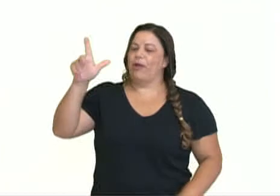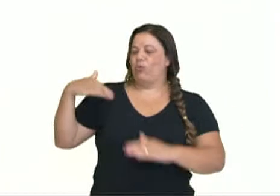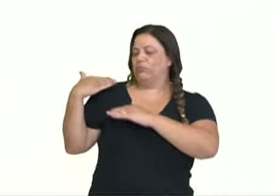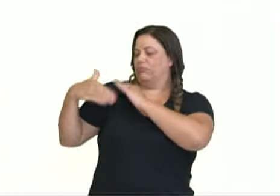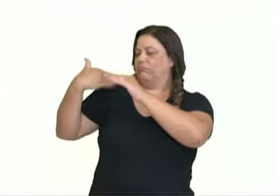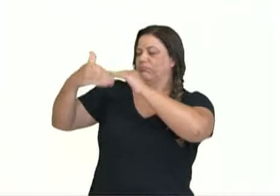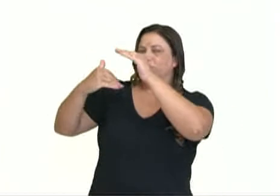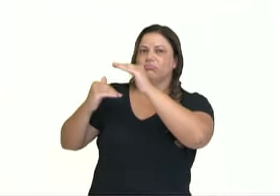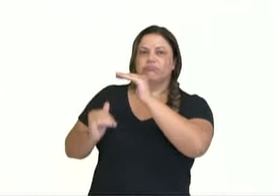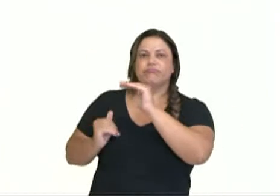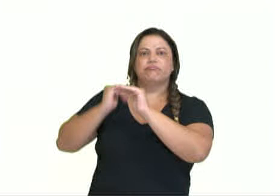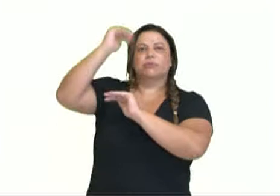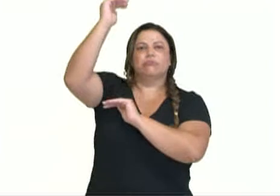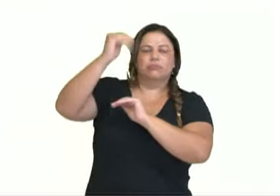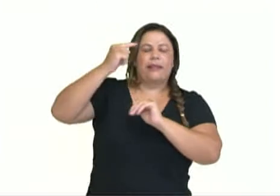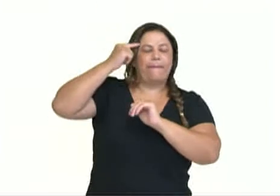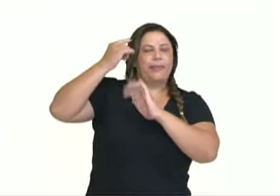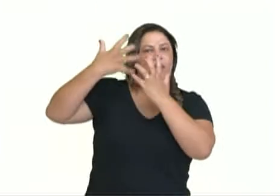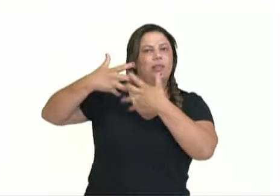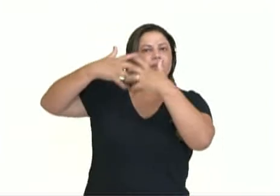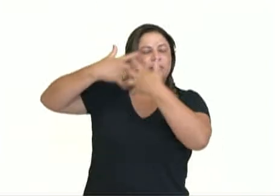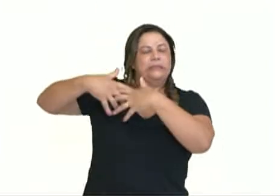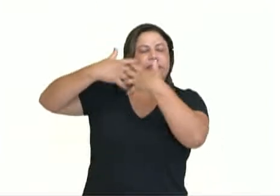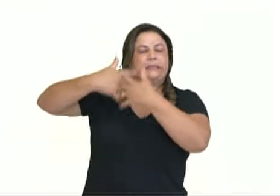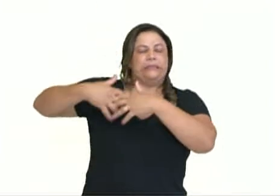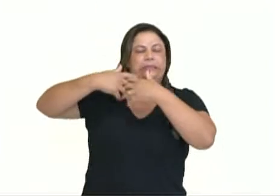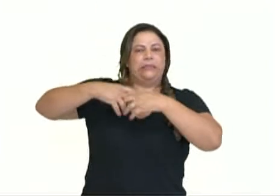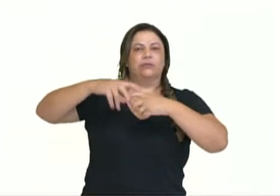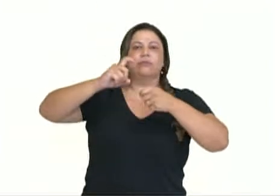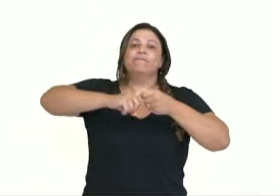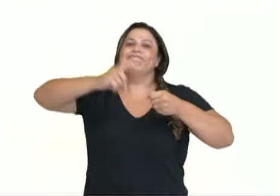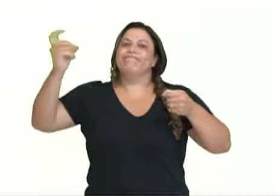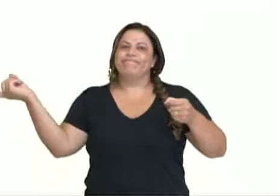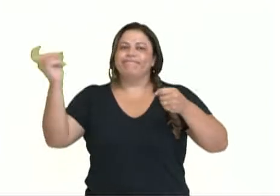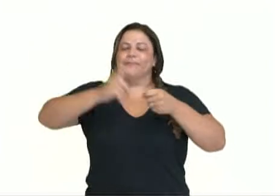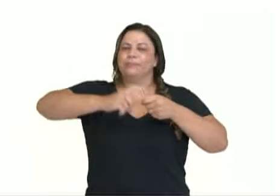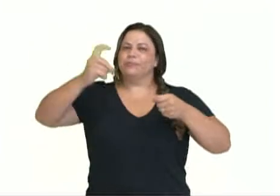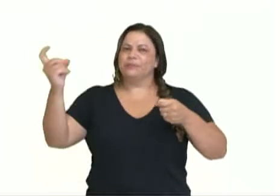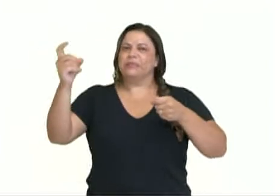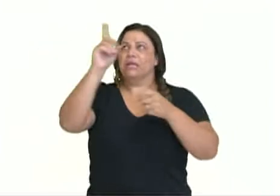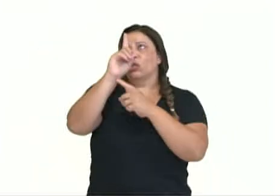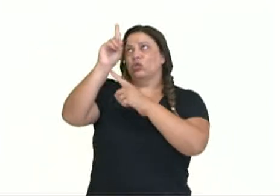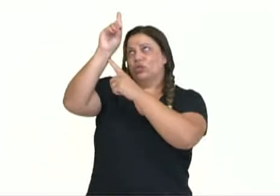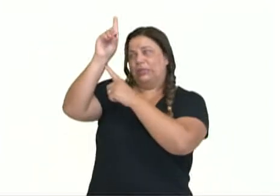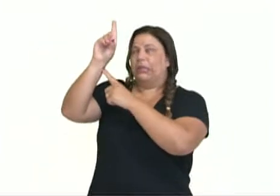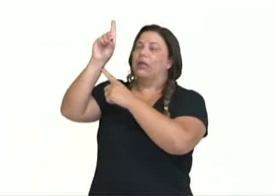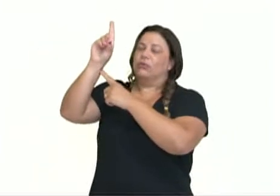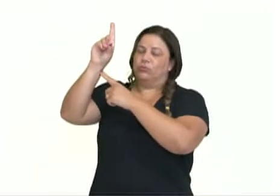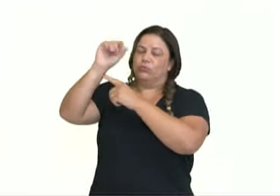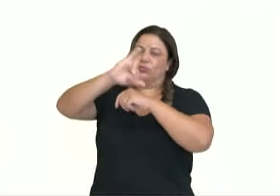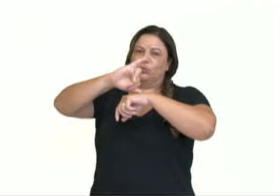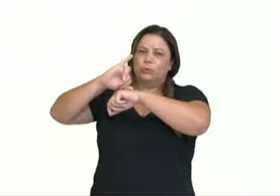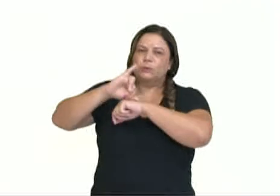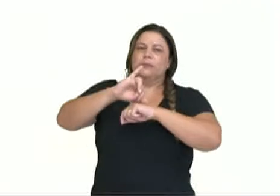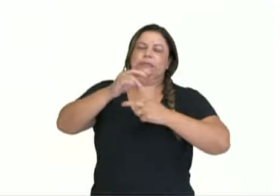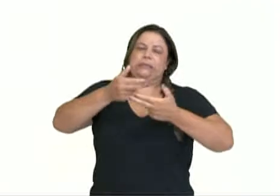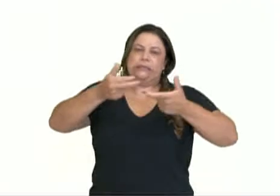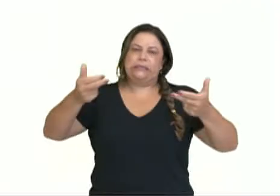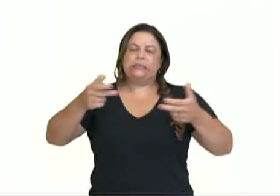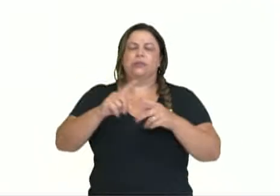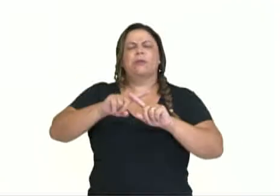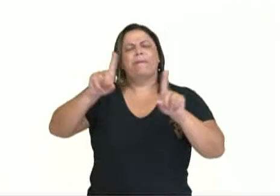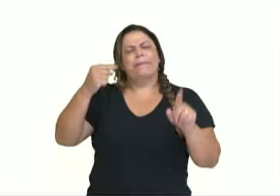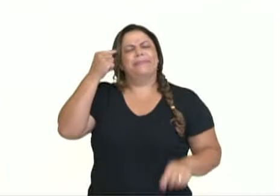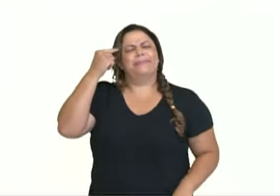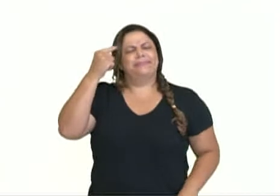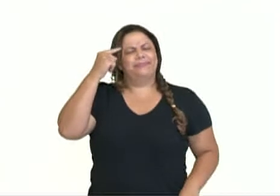avançando numa questão de pensamento, se desvinculando de Deus no centro das coisas. Eles estavam pensando mais